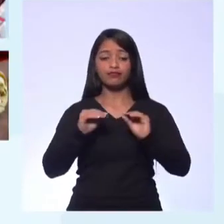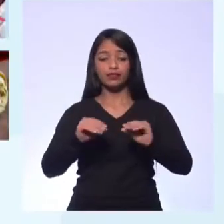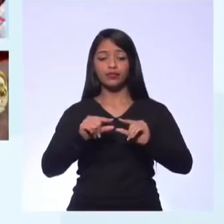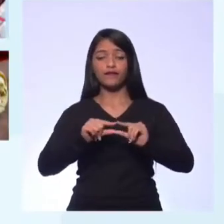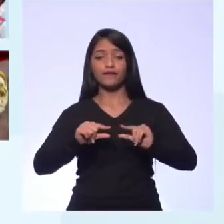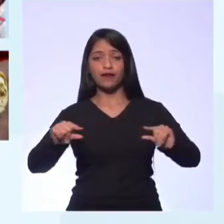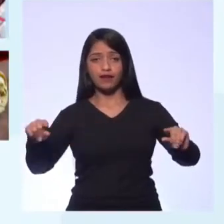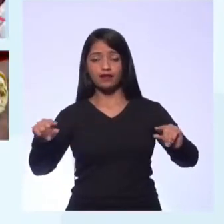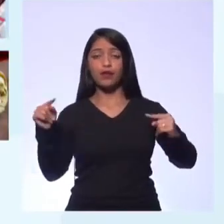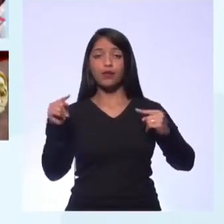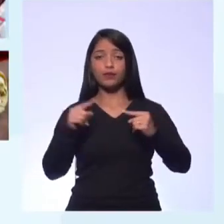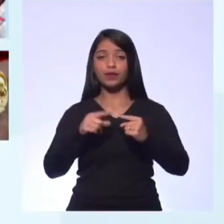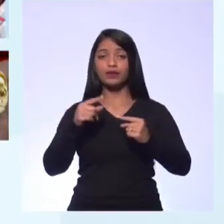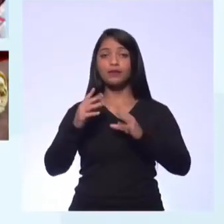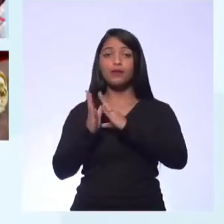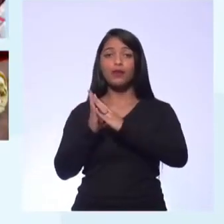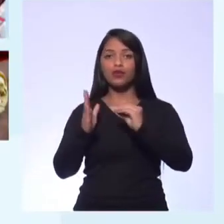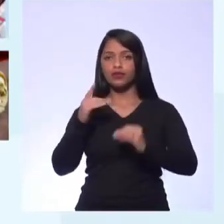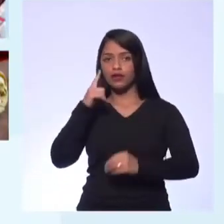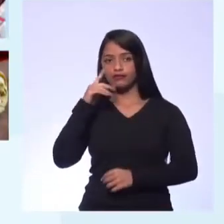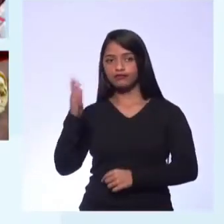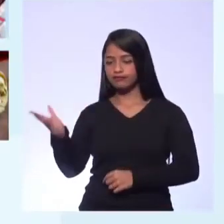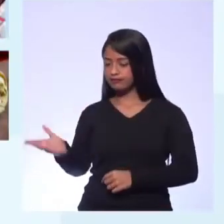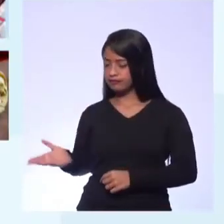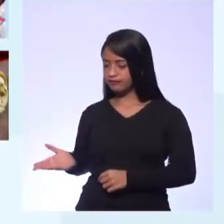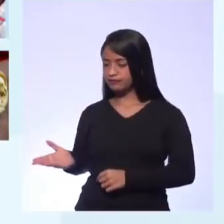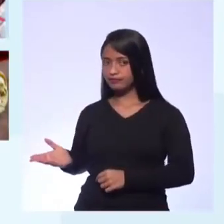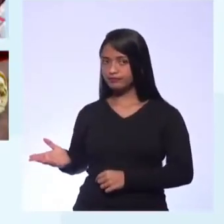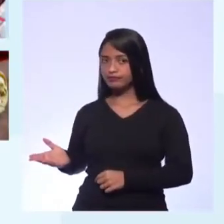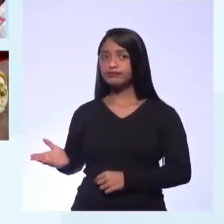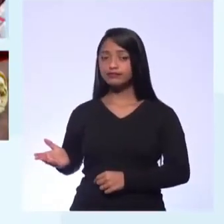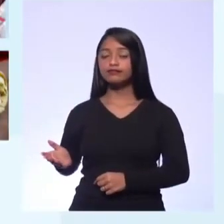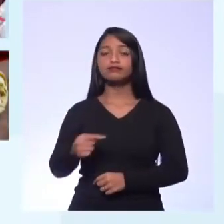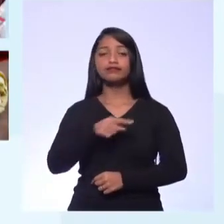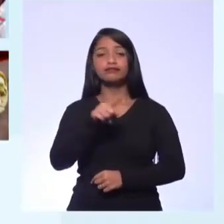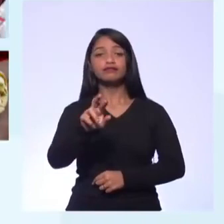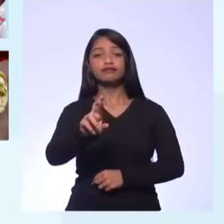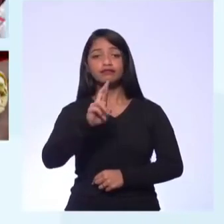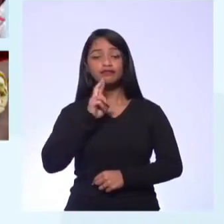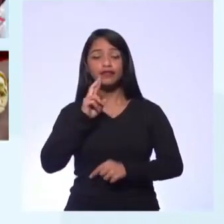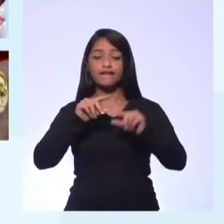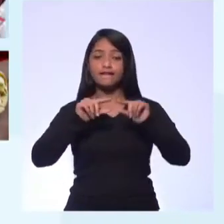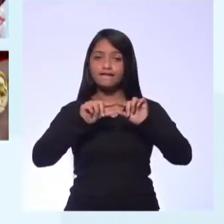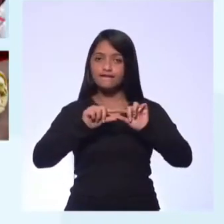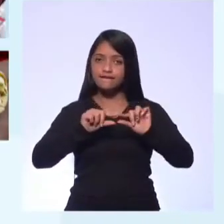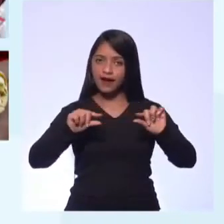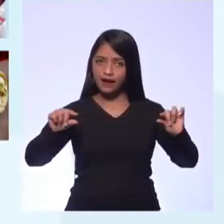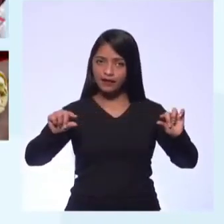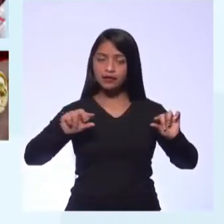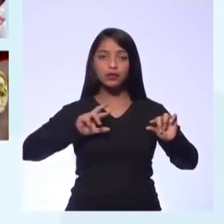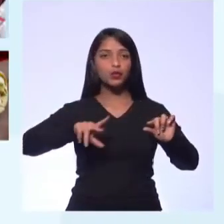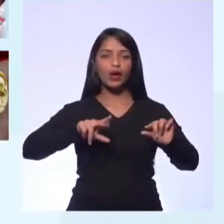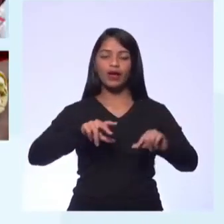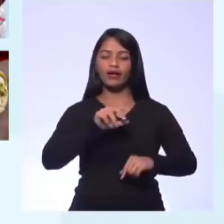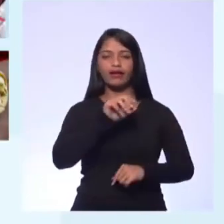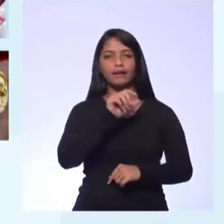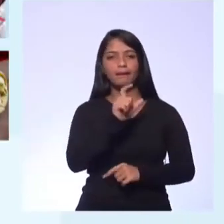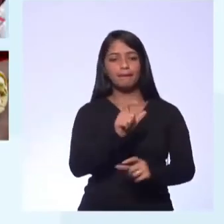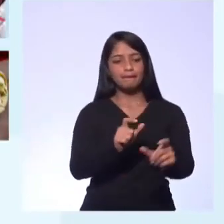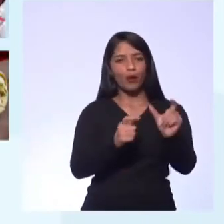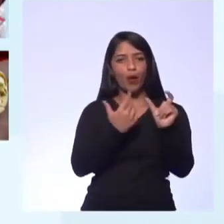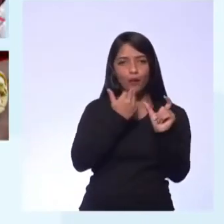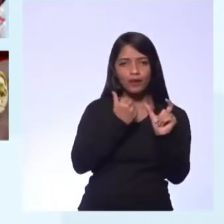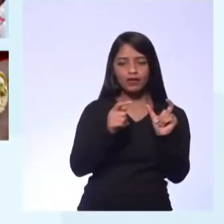lá embaixo, ó, tá? How to answer in the chat. Eu quero que vocês escrevam formando frases, não é só para falar Stroganoff, Russia. Não, você tem que